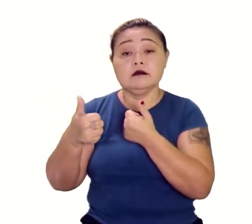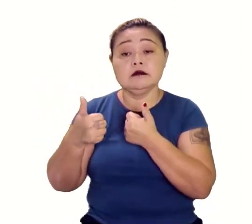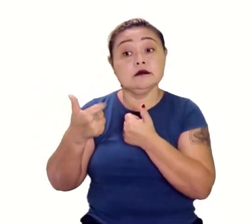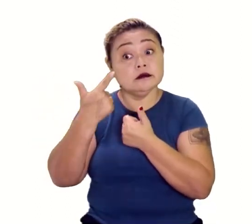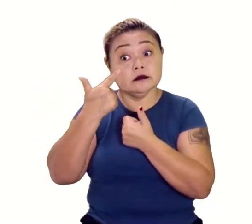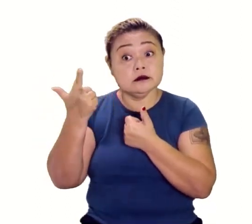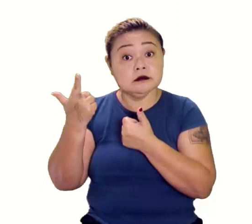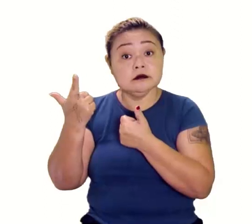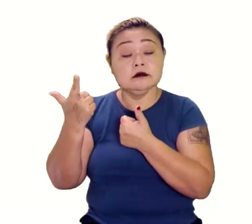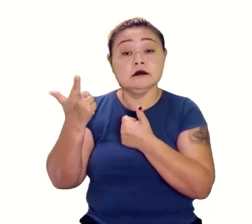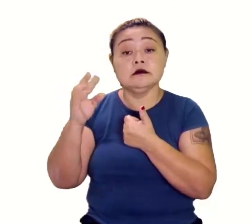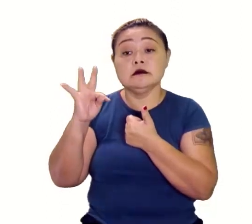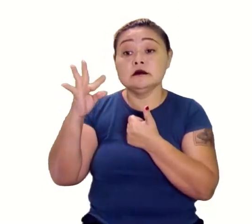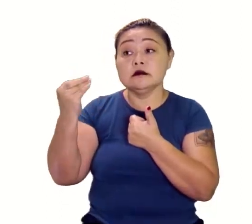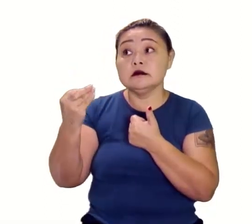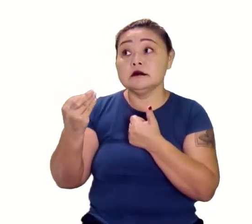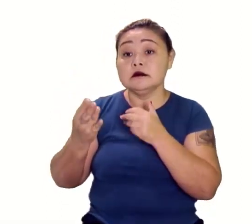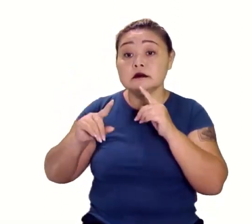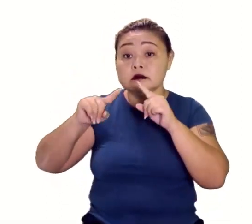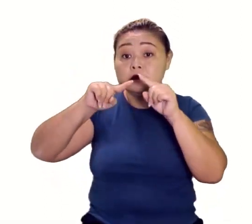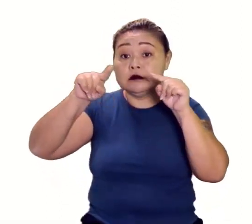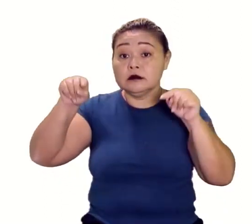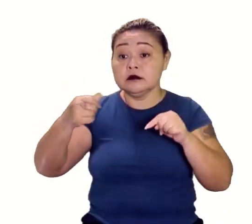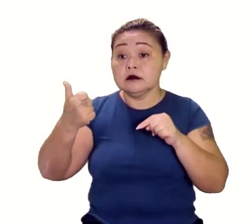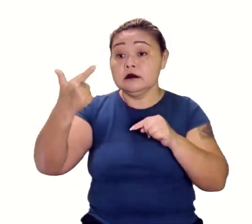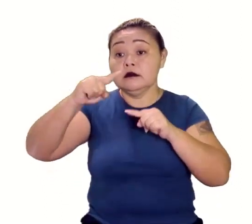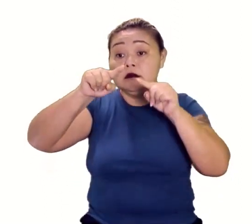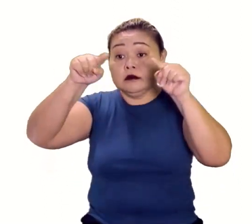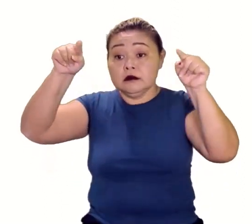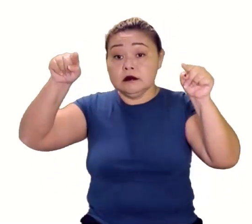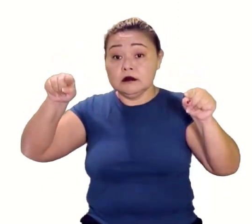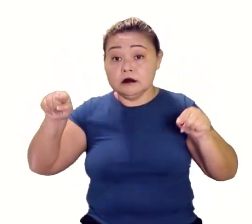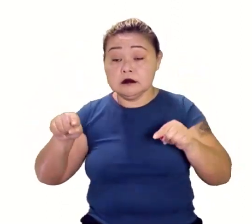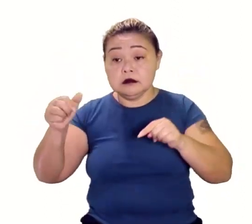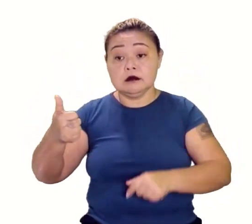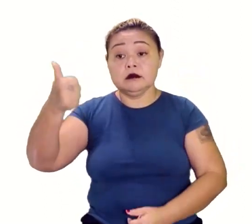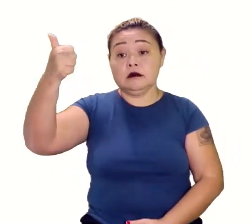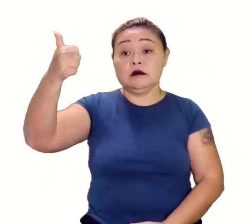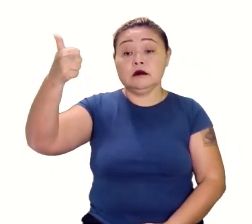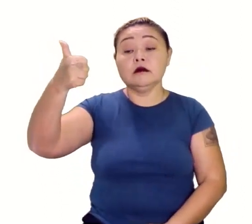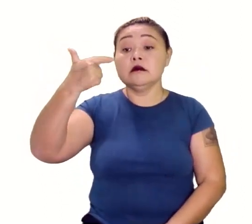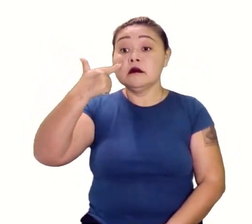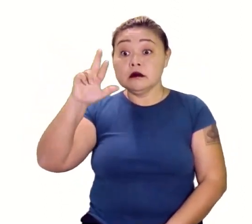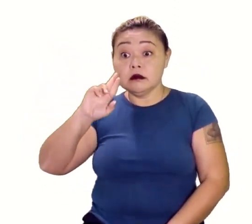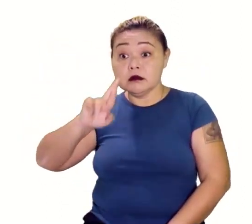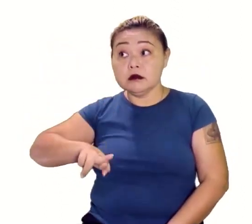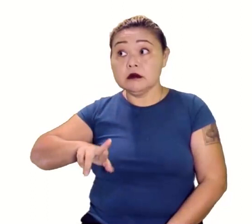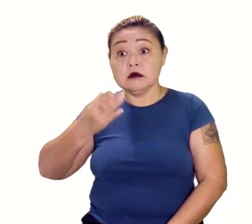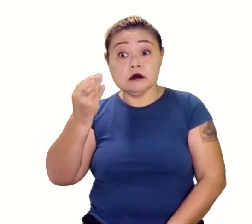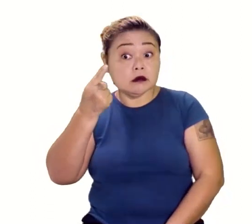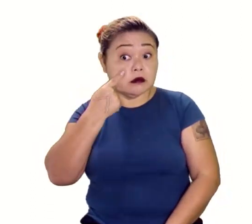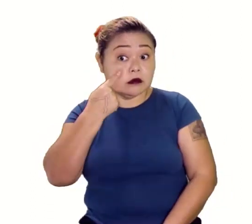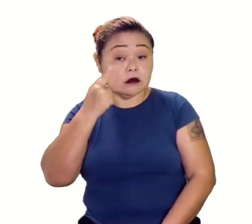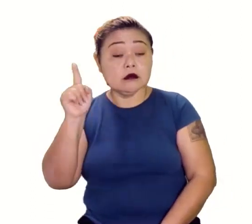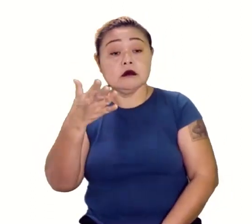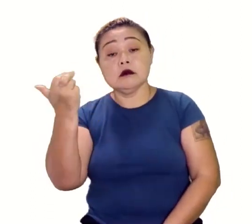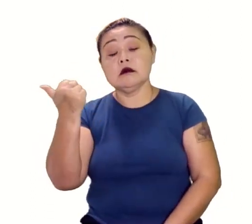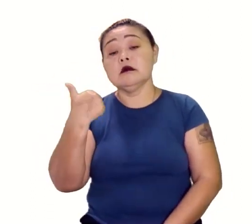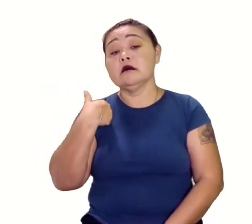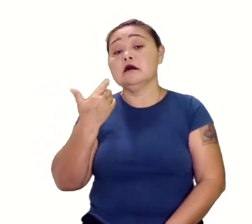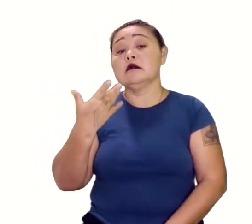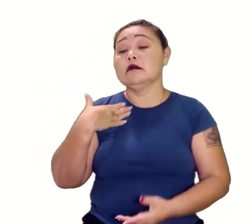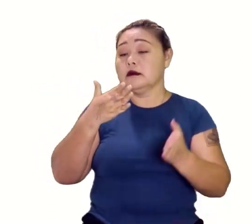bora ver. Tudo isso elevado ao quadrado e depois tudo isso elevado a 1. Vamos ver o resultado? Vamos lá então, vamos